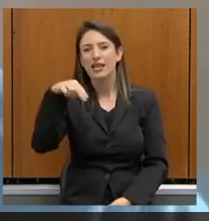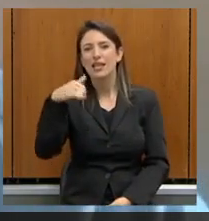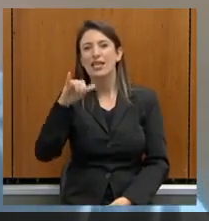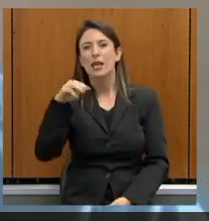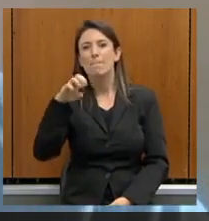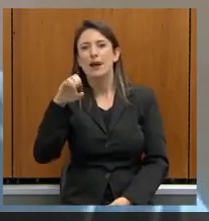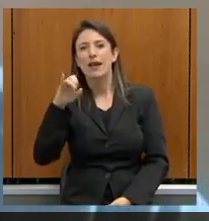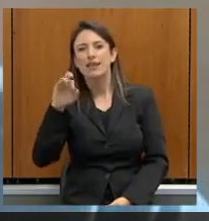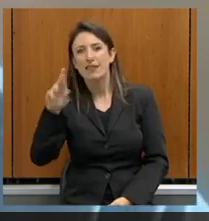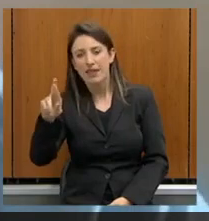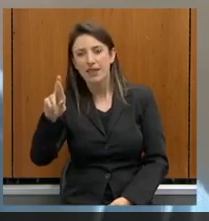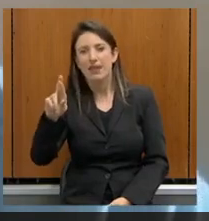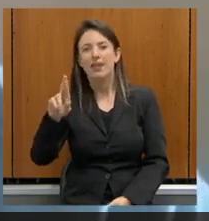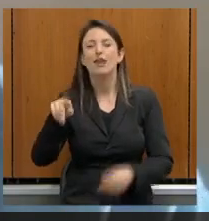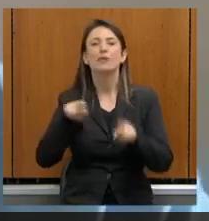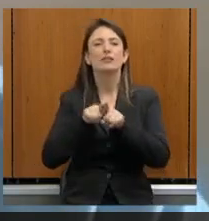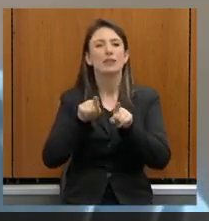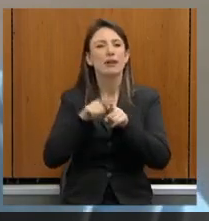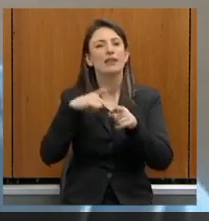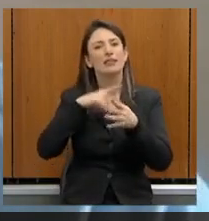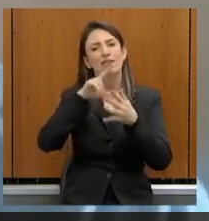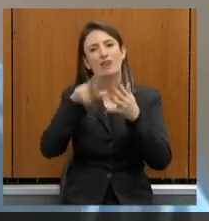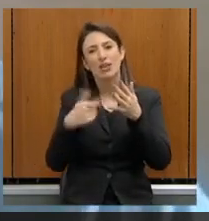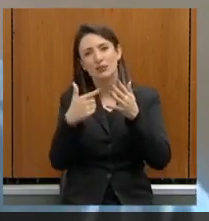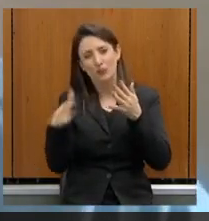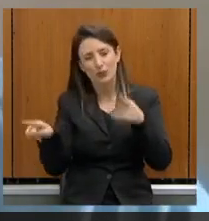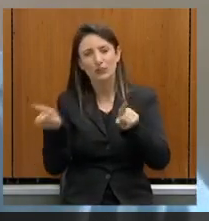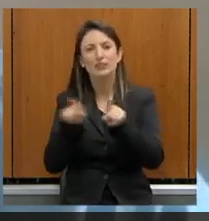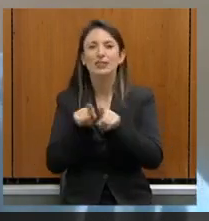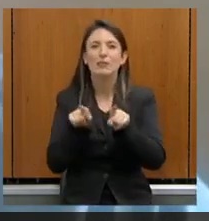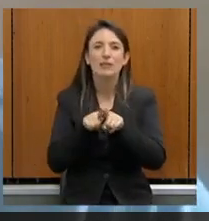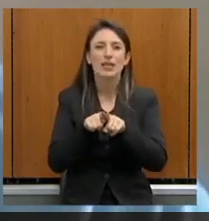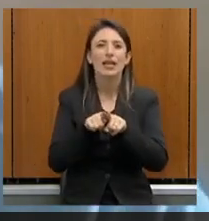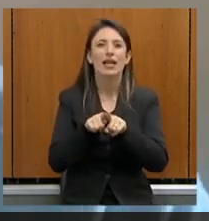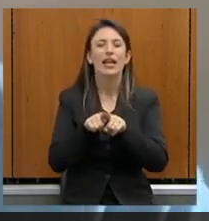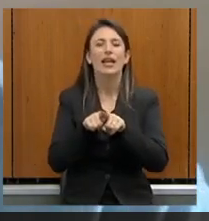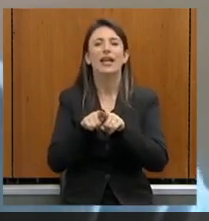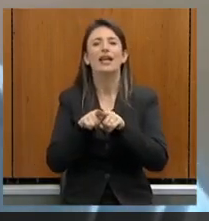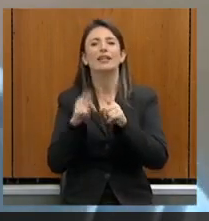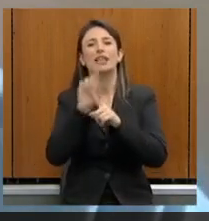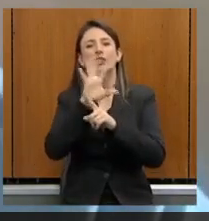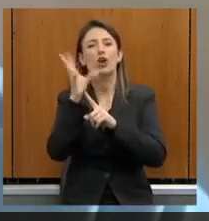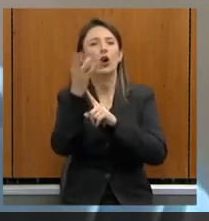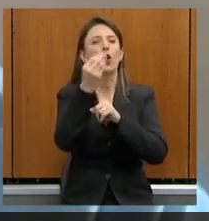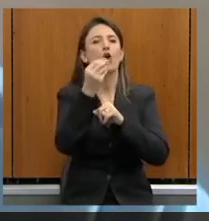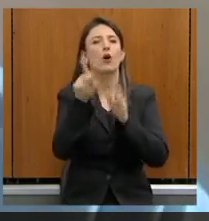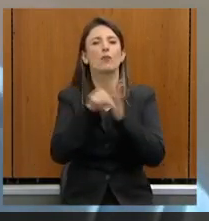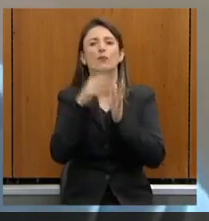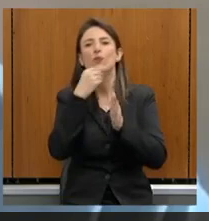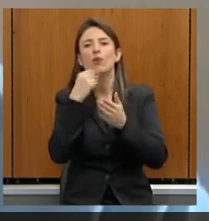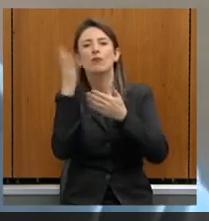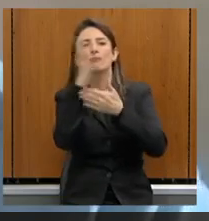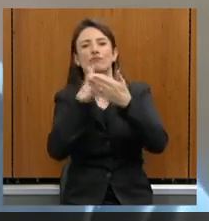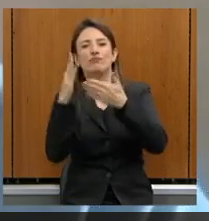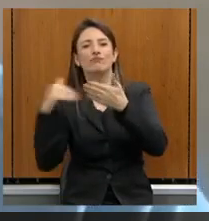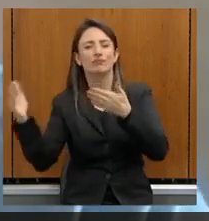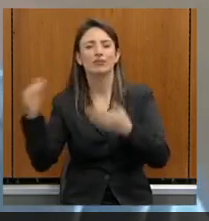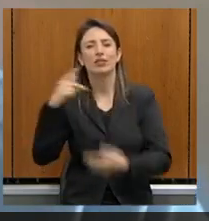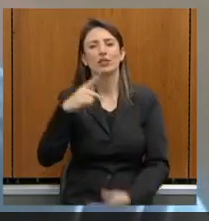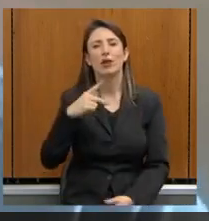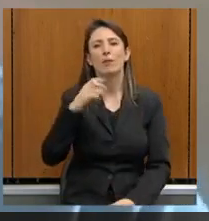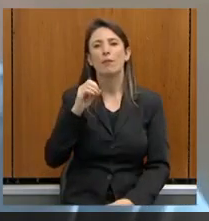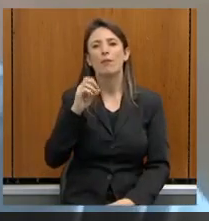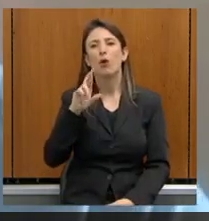esculturas de Yanzac, de Janira, e também nas obras de Portinari, que são expostas a céu aberto na nossa cidade.